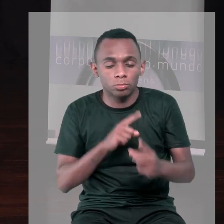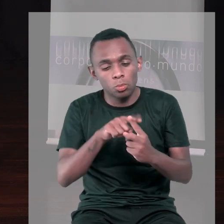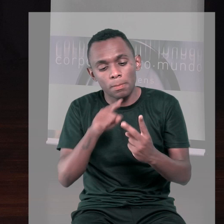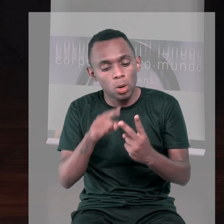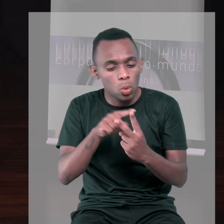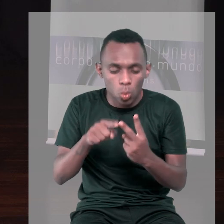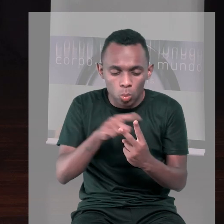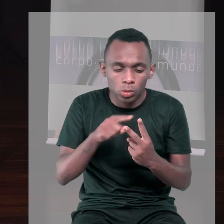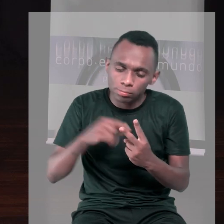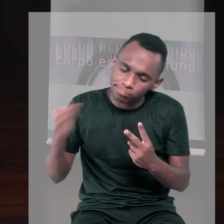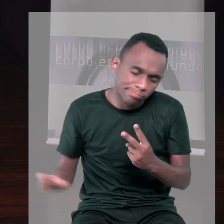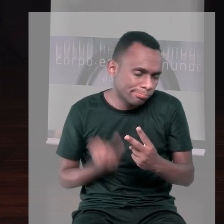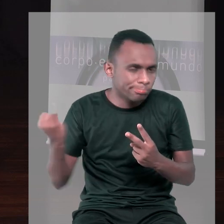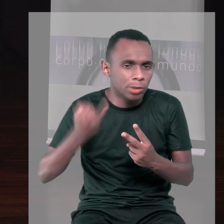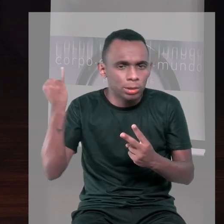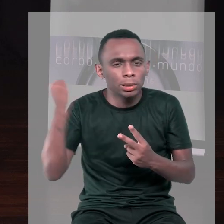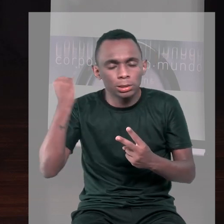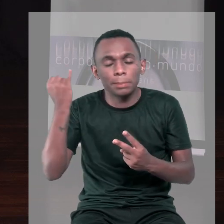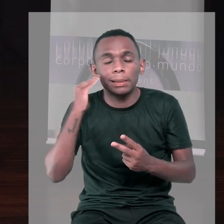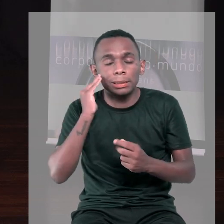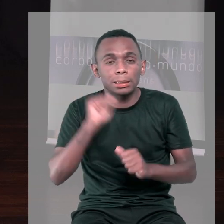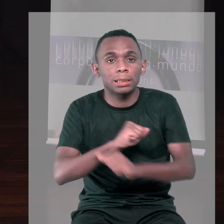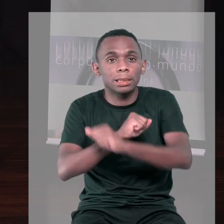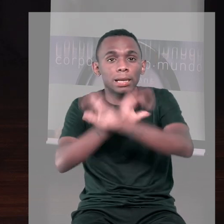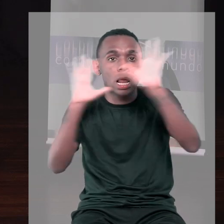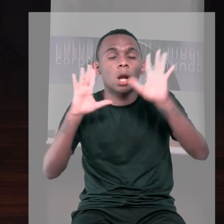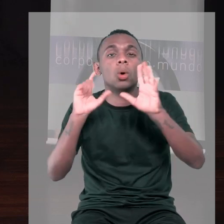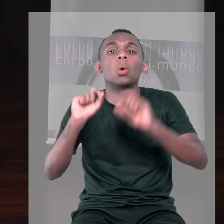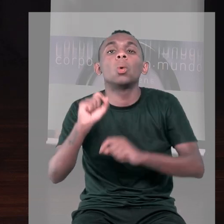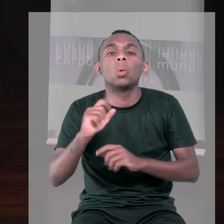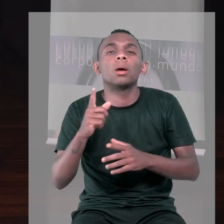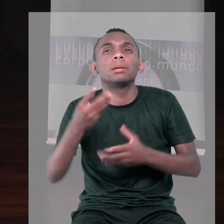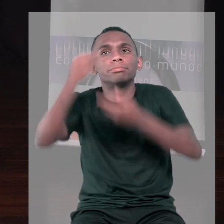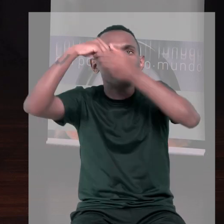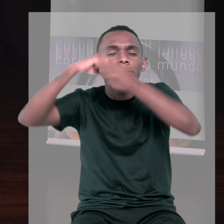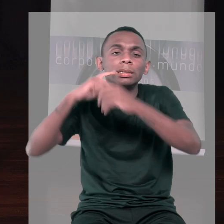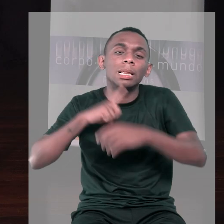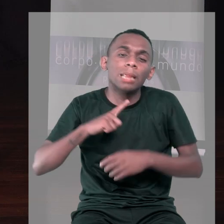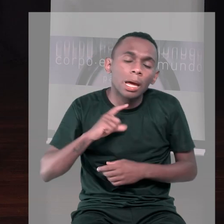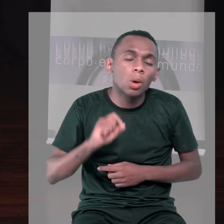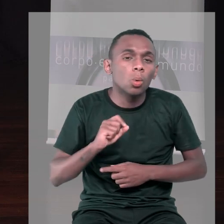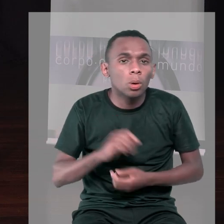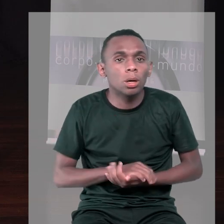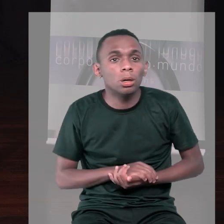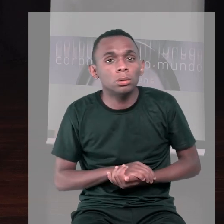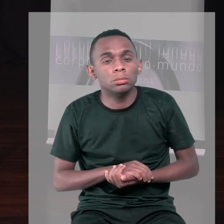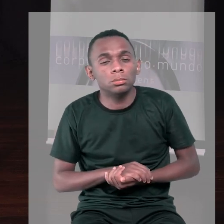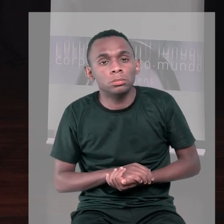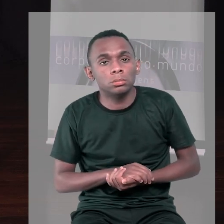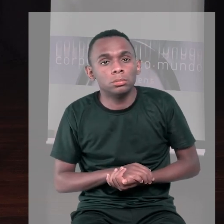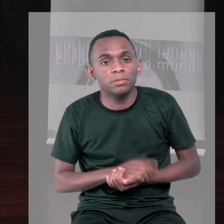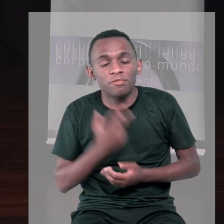compreender também isso que eu estou chamando aqui das possibilidades de perder o mundo. Ausência de pensamento